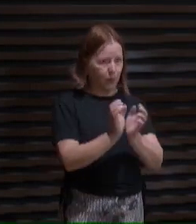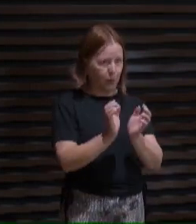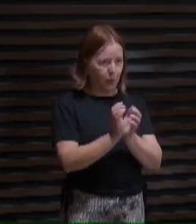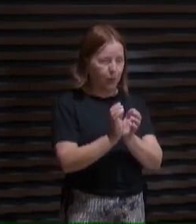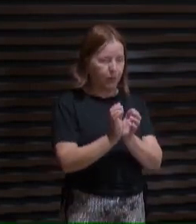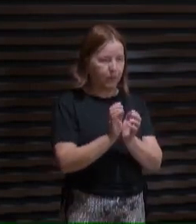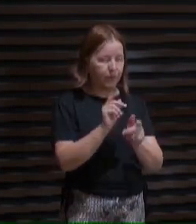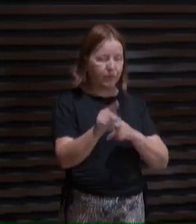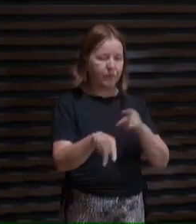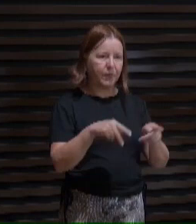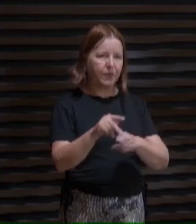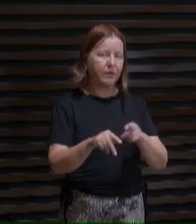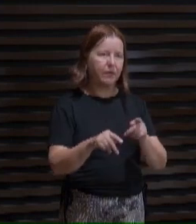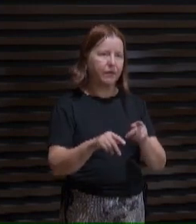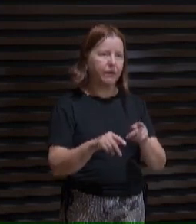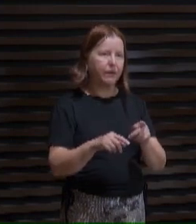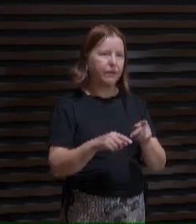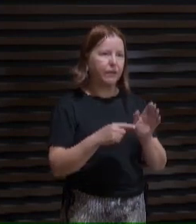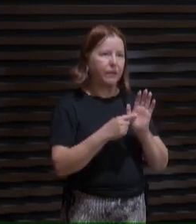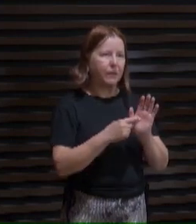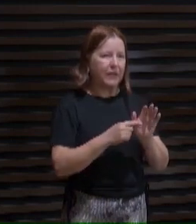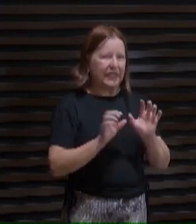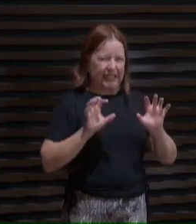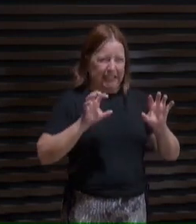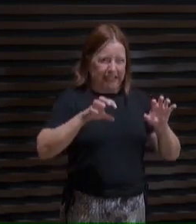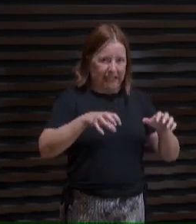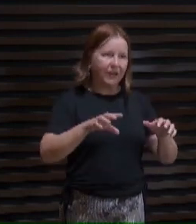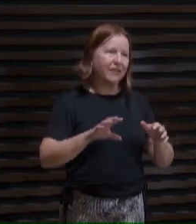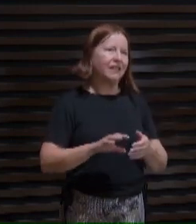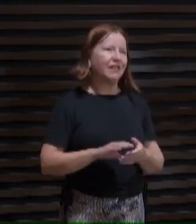aí mostrando as garras.